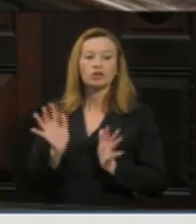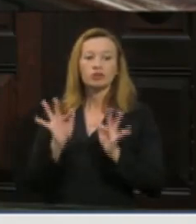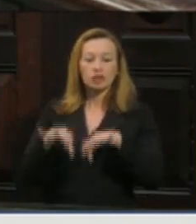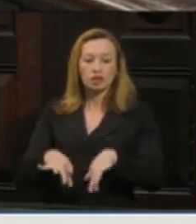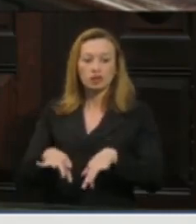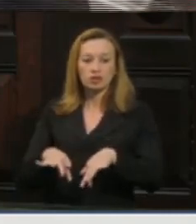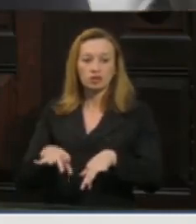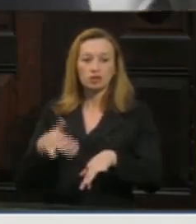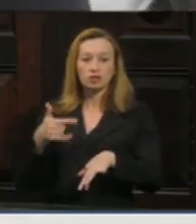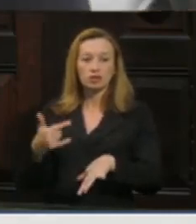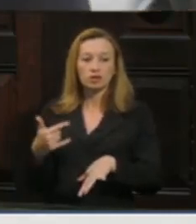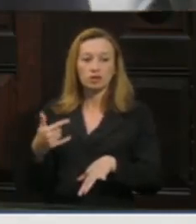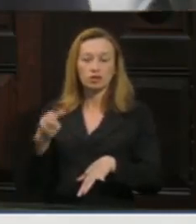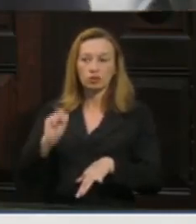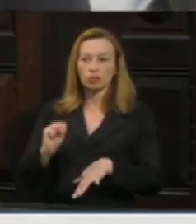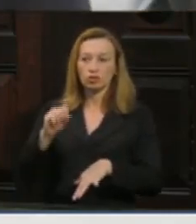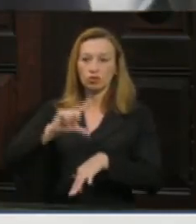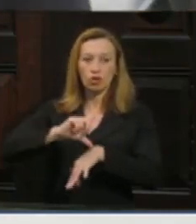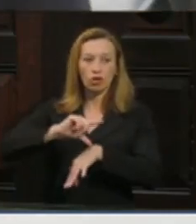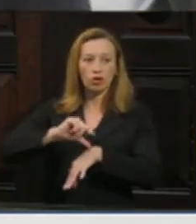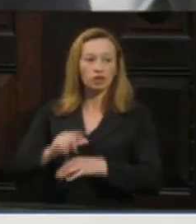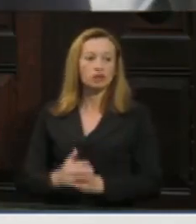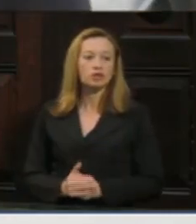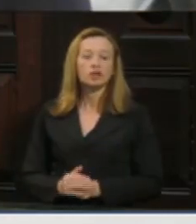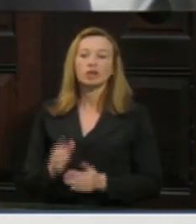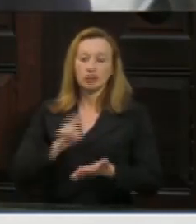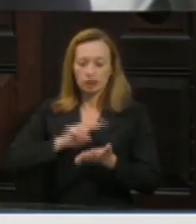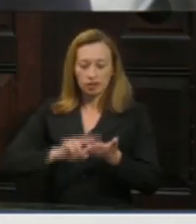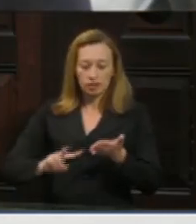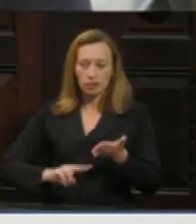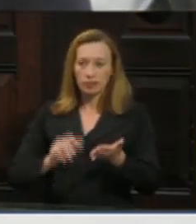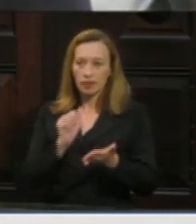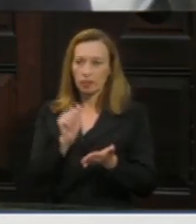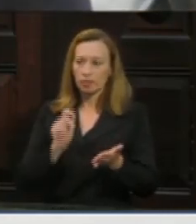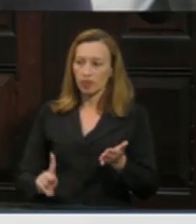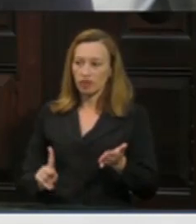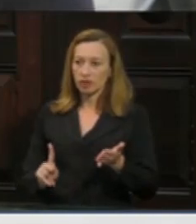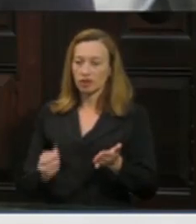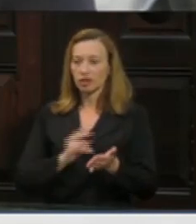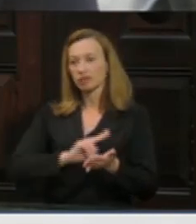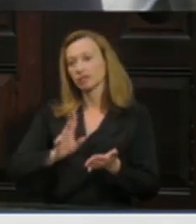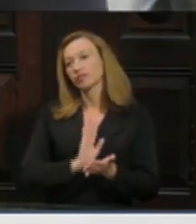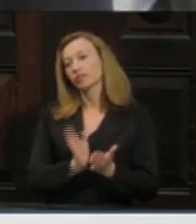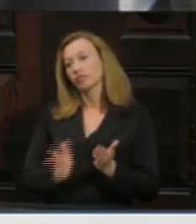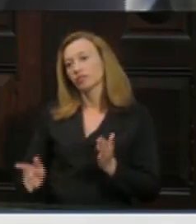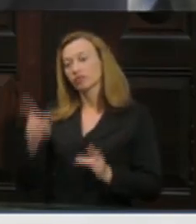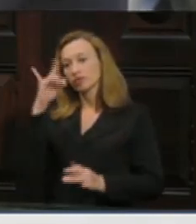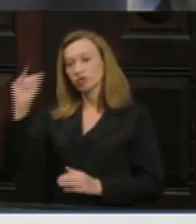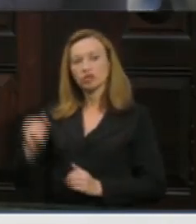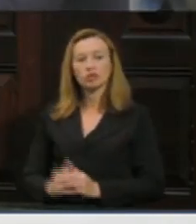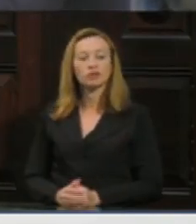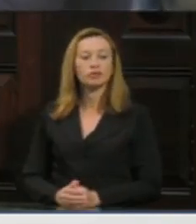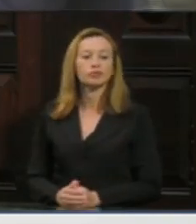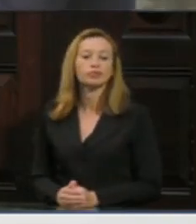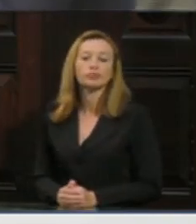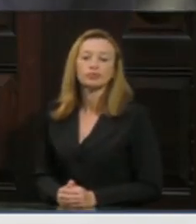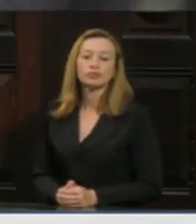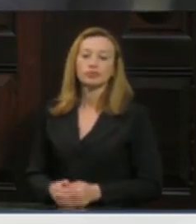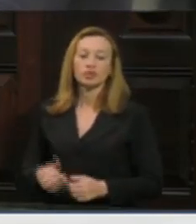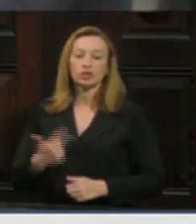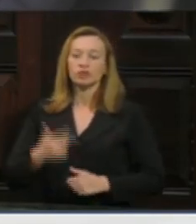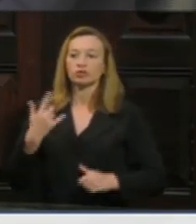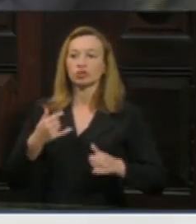Sob a proteção de Deus, iniciamos os nossos trabalhos. Está aberta a sessão. A presidência convida o nobre deputado Márcio Pacheco a fazer a